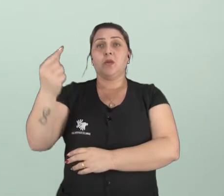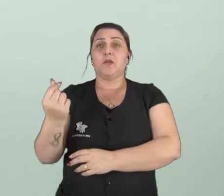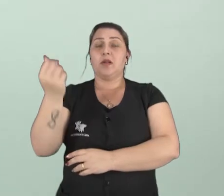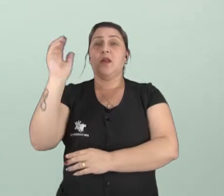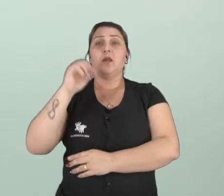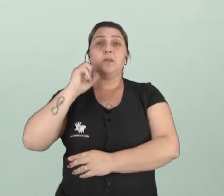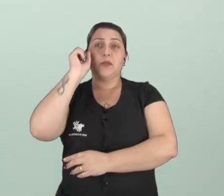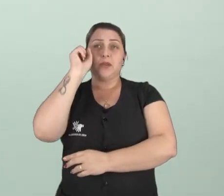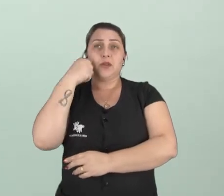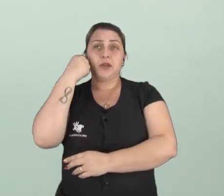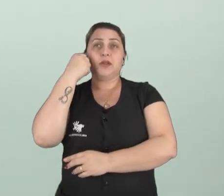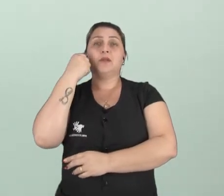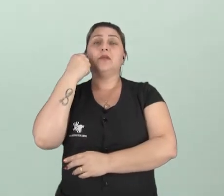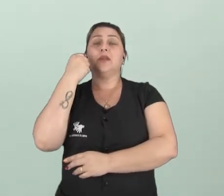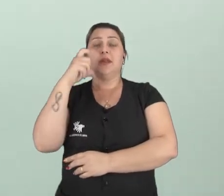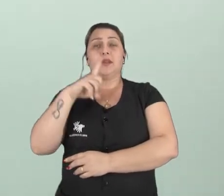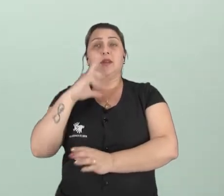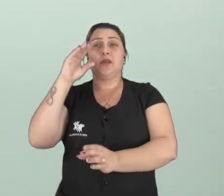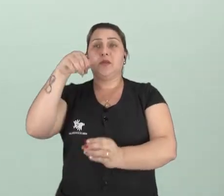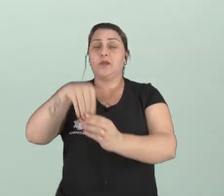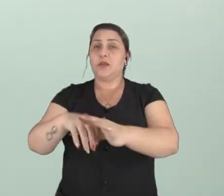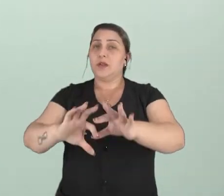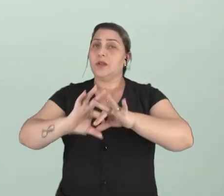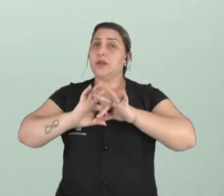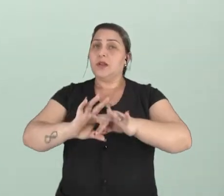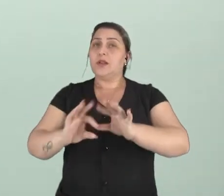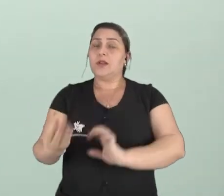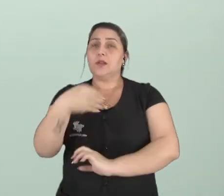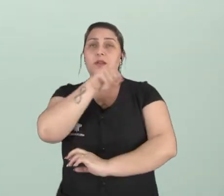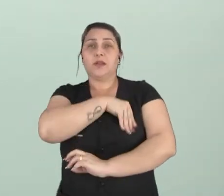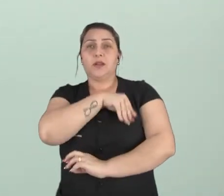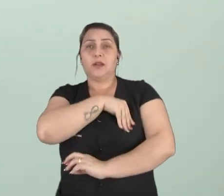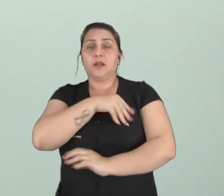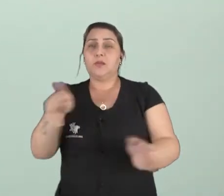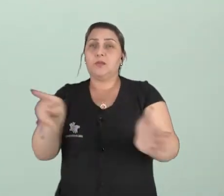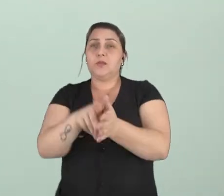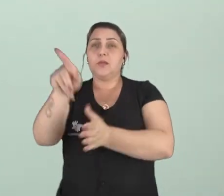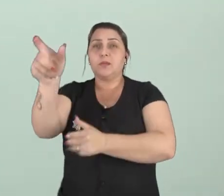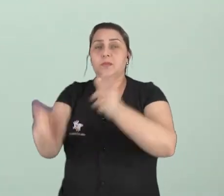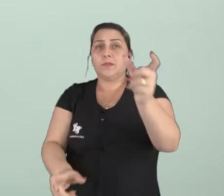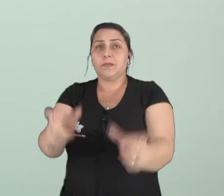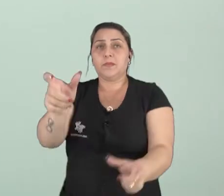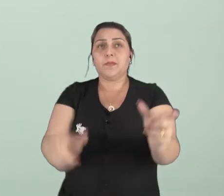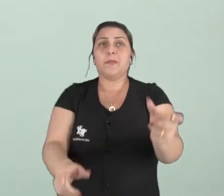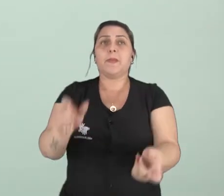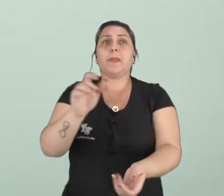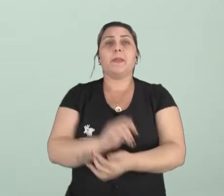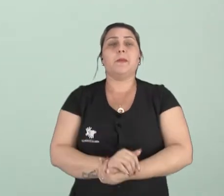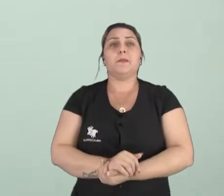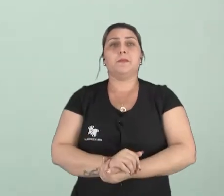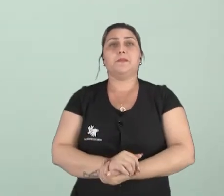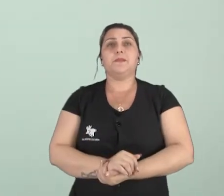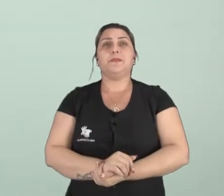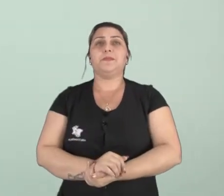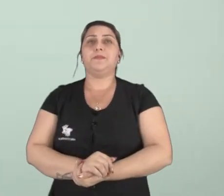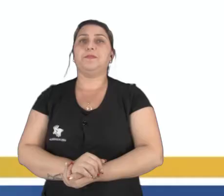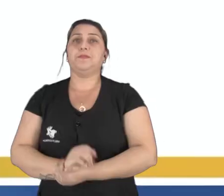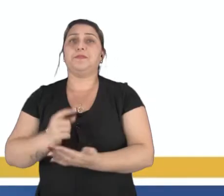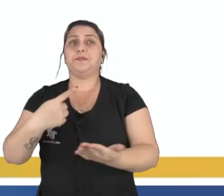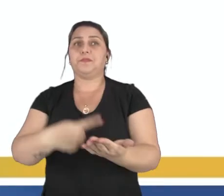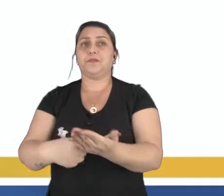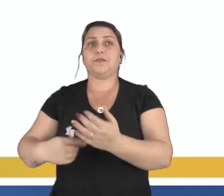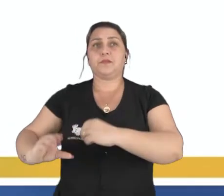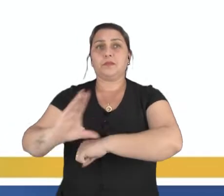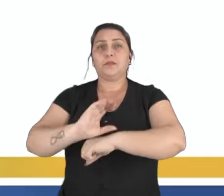para senadores, tá? Então, a gente tem o voto aí atrelado à renda, tá, pessoal? E aí, no caso, né, de acordo com